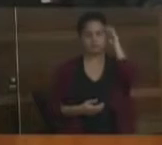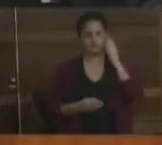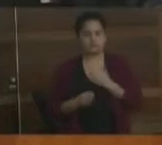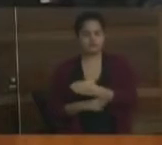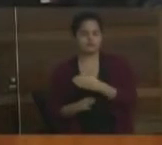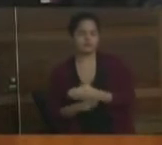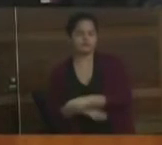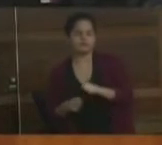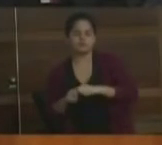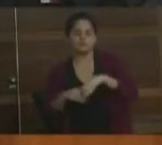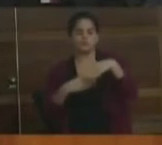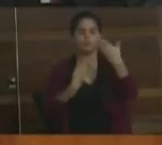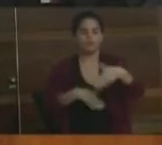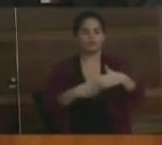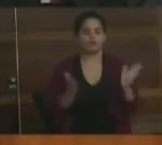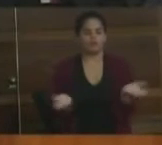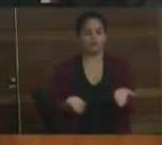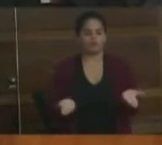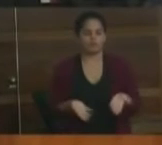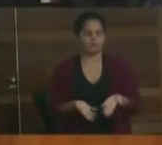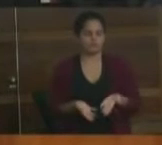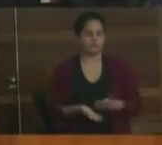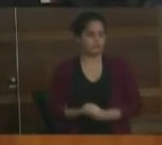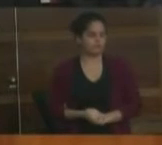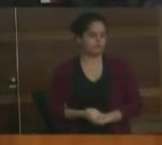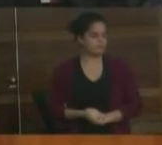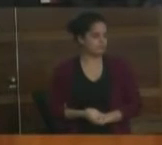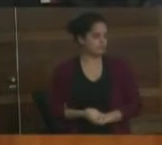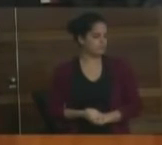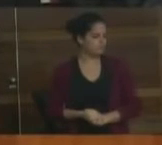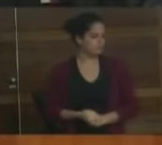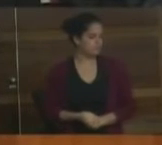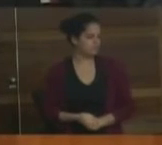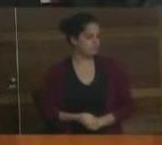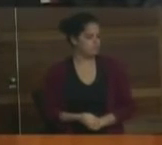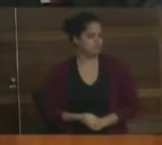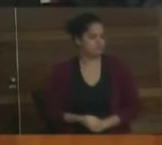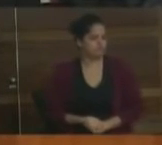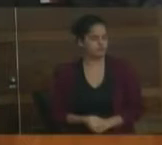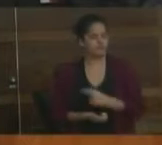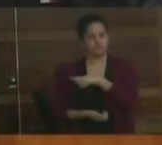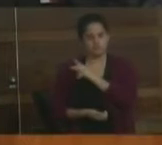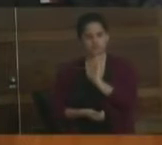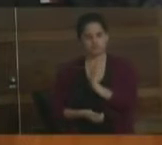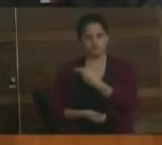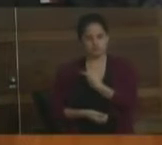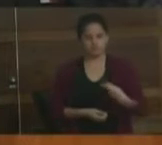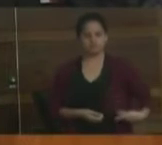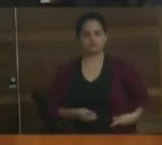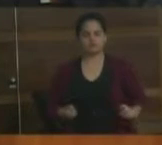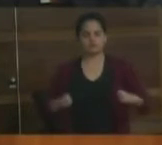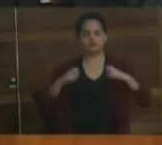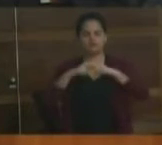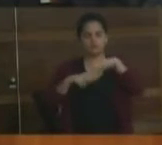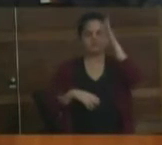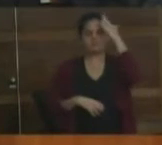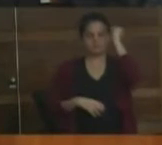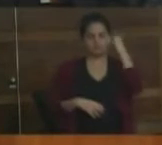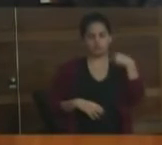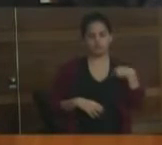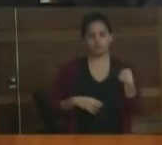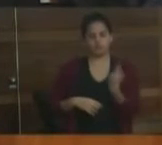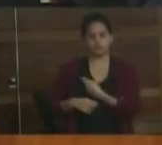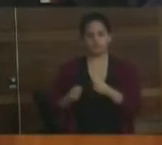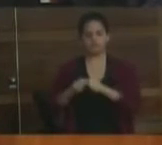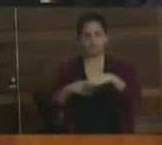concurso público agora que estão sendo chamados presidente o senhor como já foi presidente dessa casa sabe quando a gente faz um concurso e